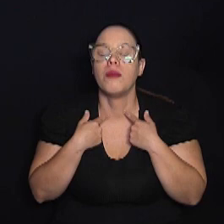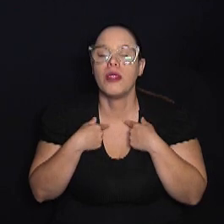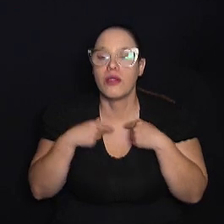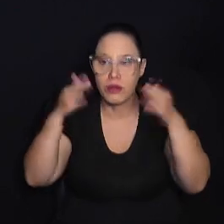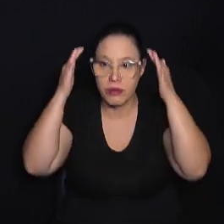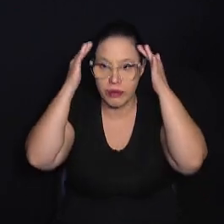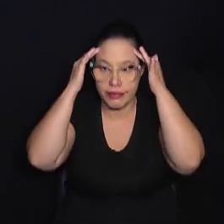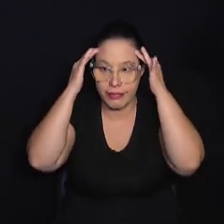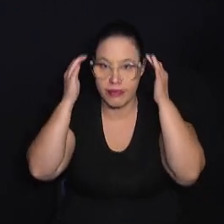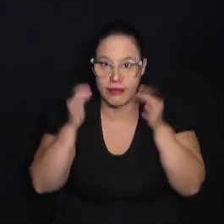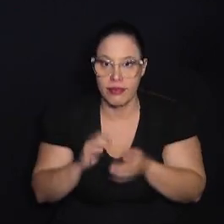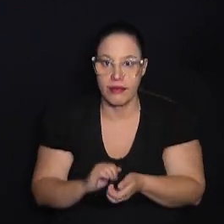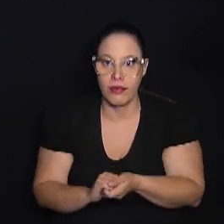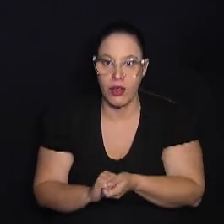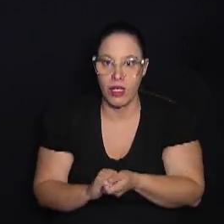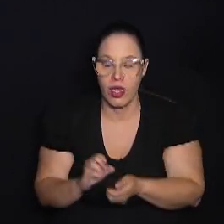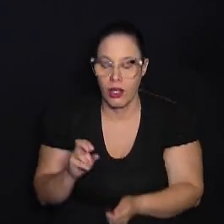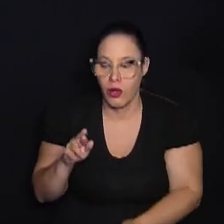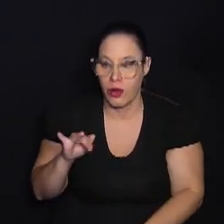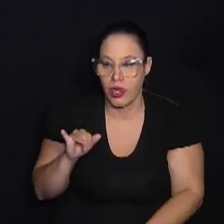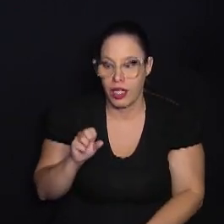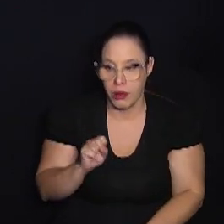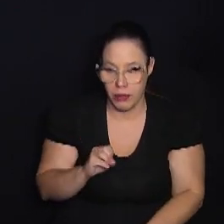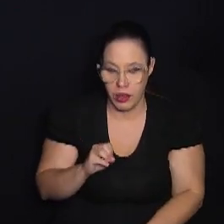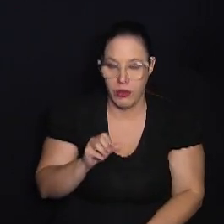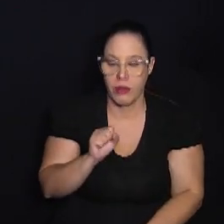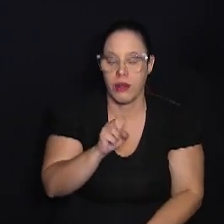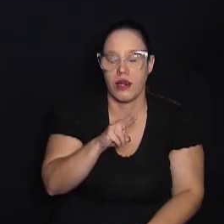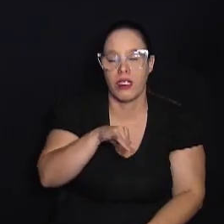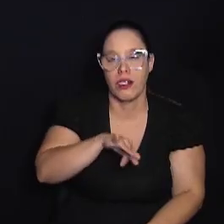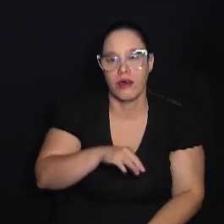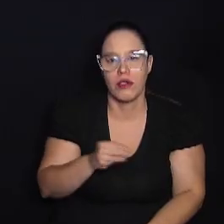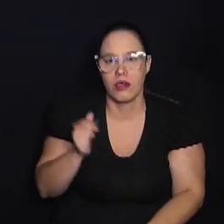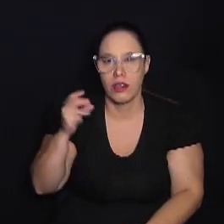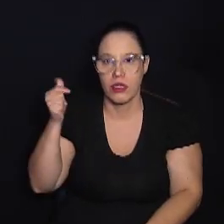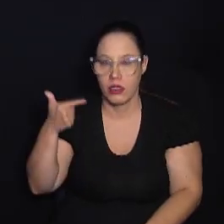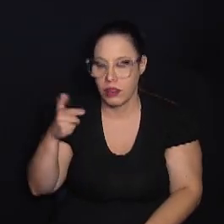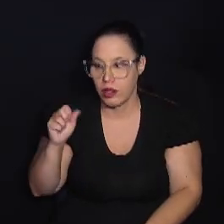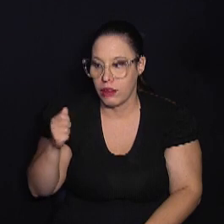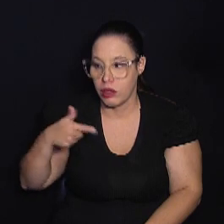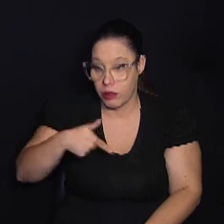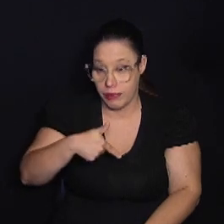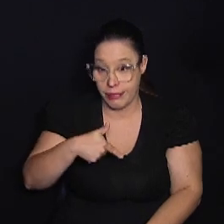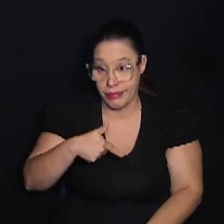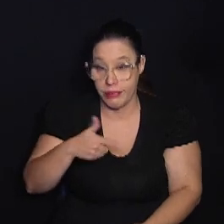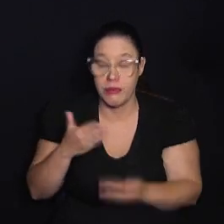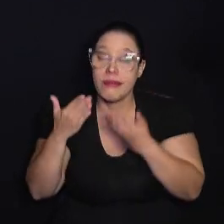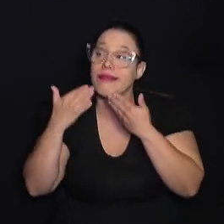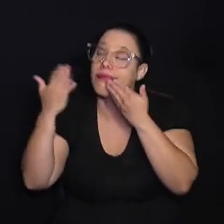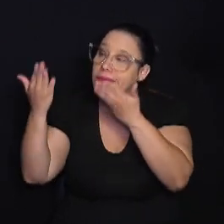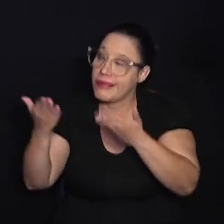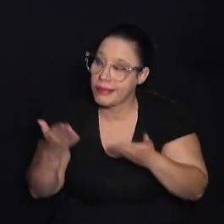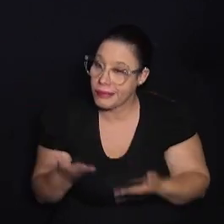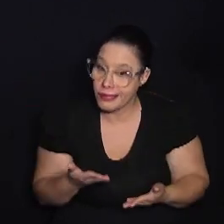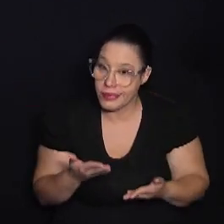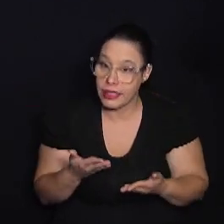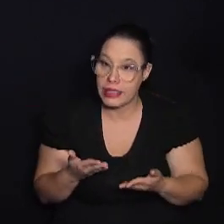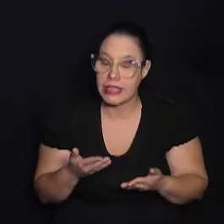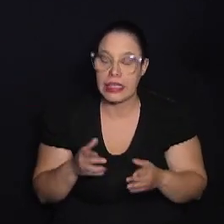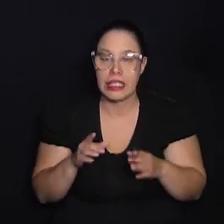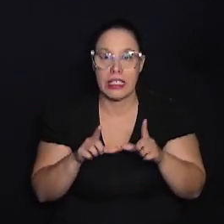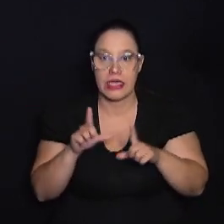Rede Cora, no Espírito Santo, desde 2017. Doutora, muito obrigada pela sua participação aqui no nosso